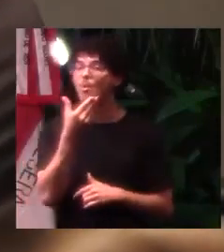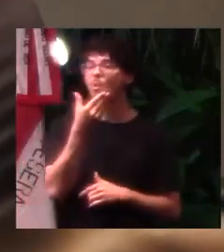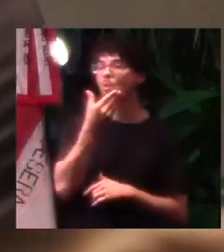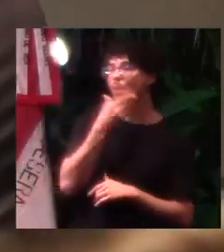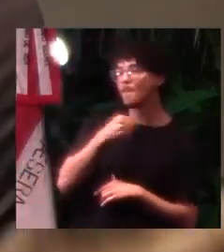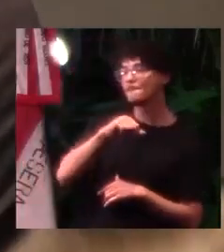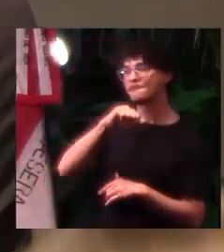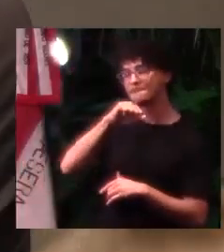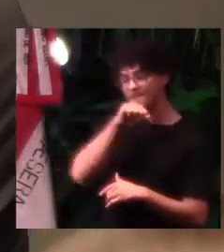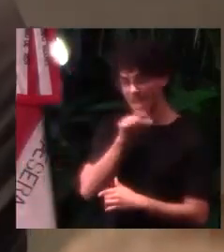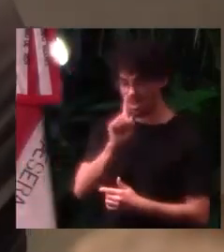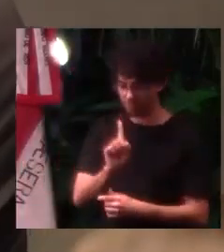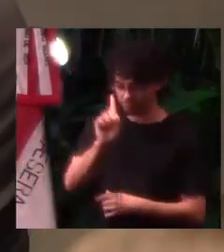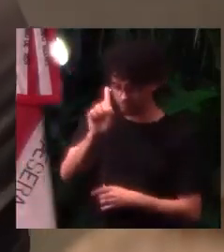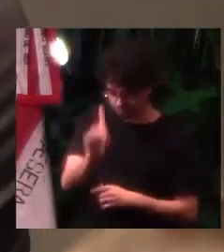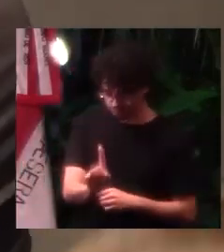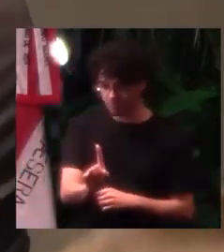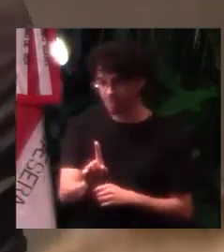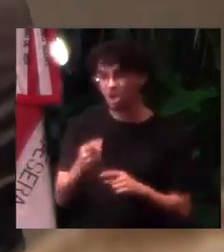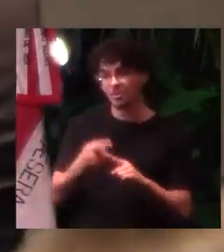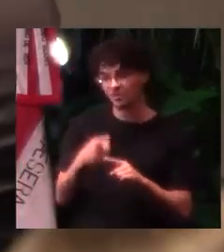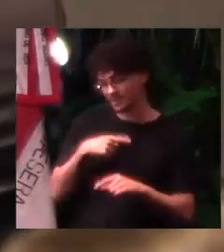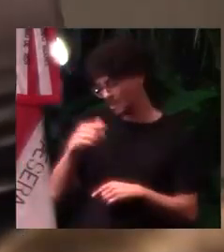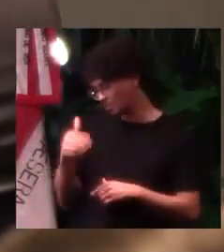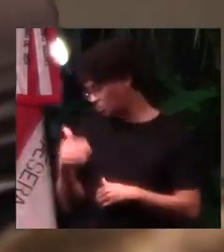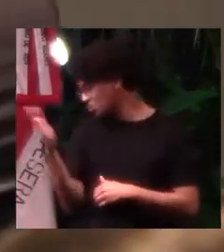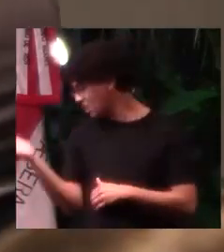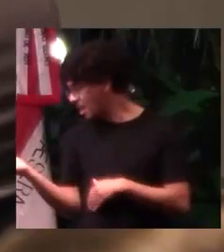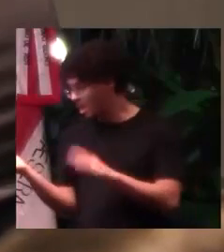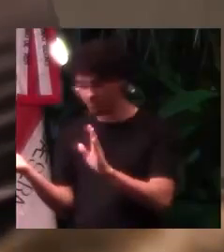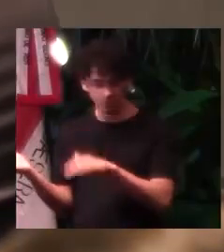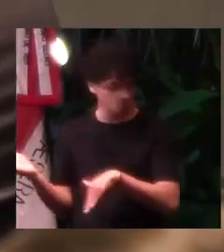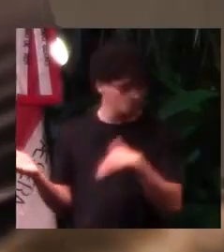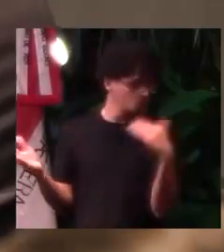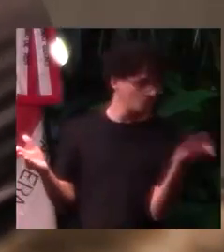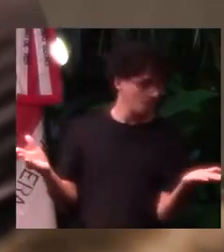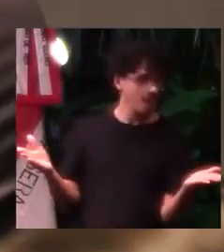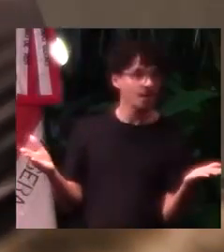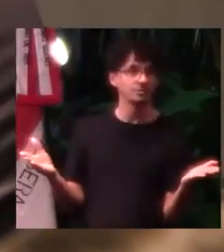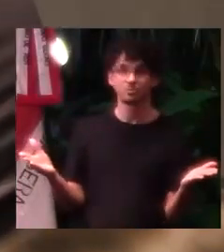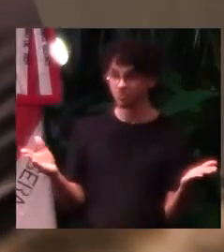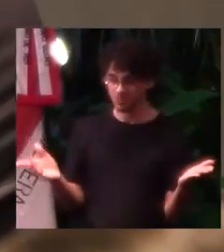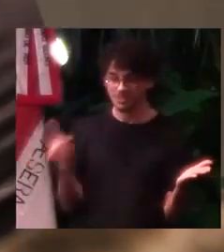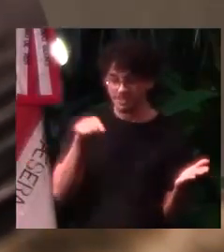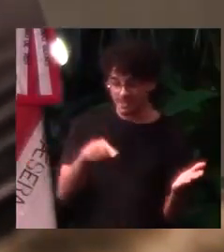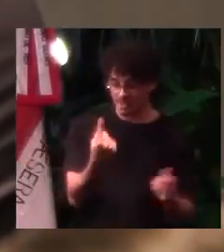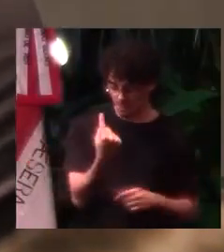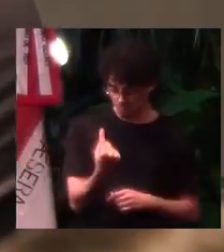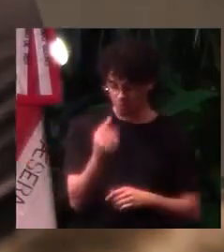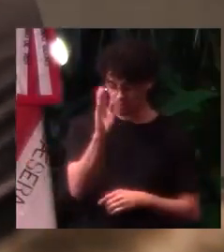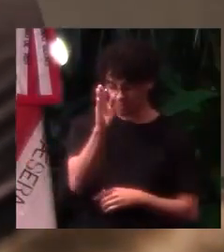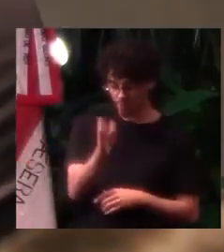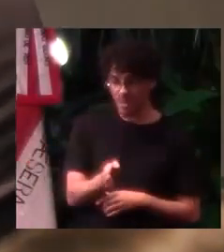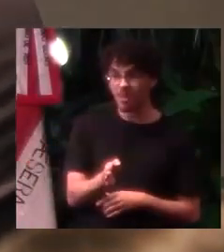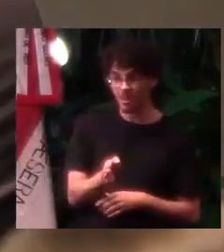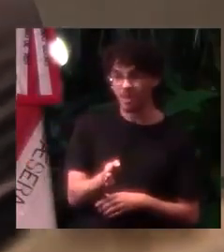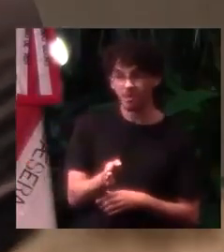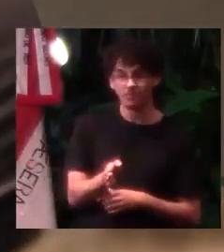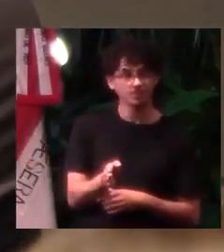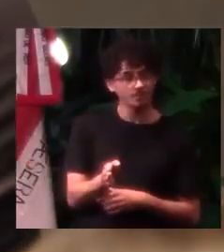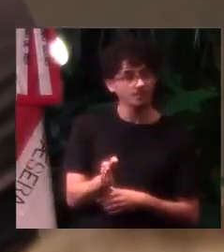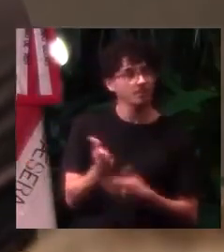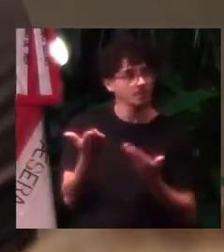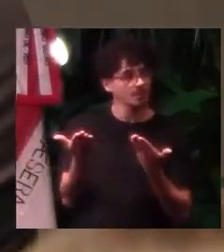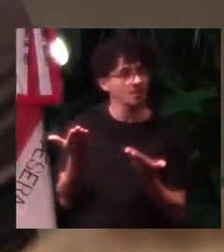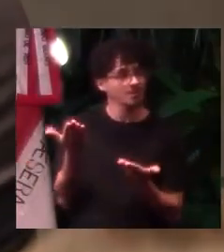rio. Porque você tem uma margem de um lado, você tem a do outro, e ele não saía, e ele ficava ali. Eu gostaria que você comentasse por